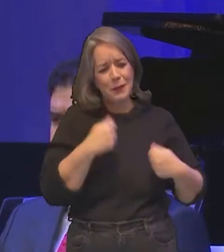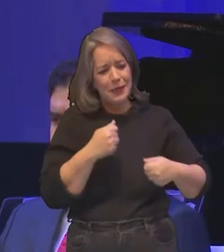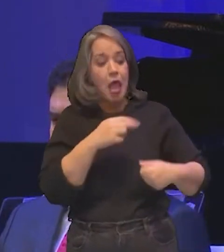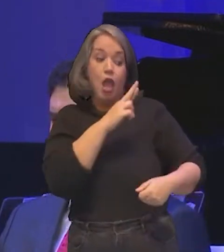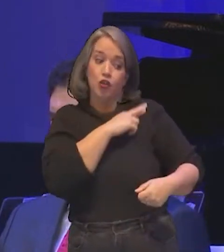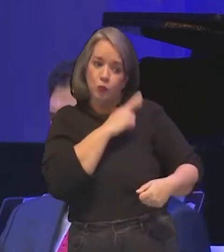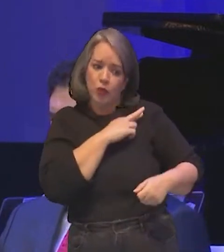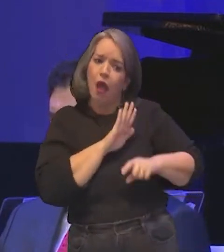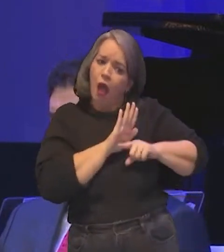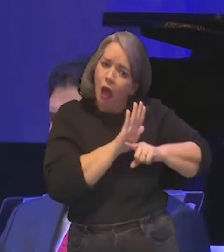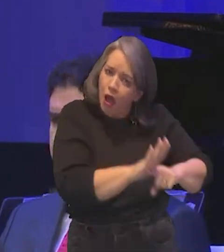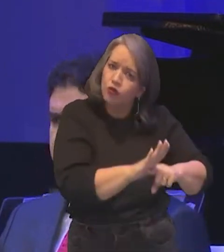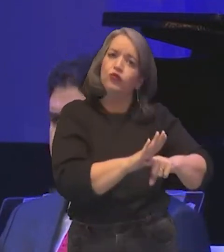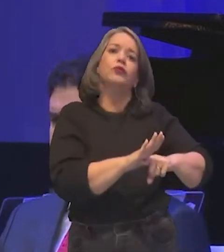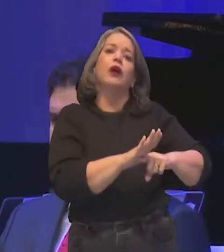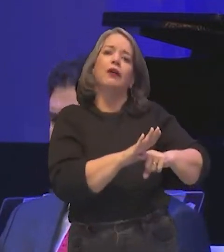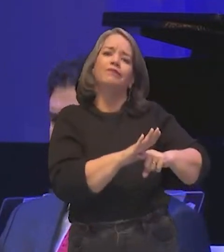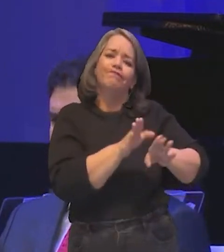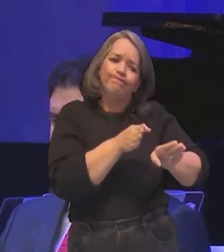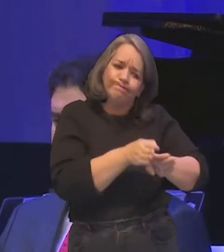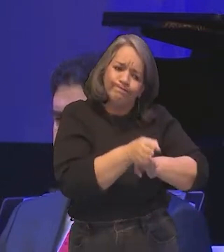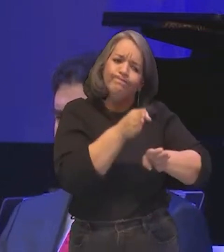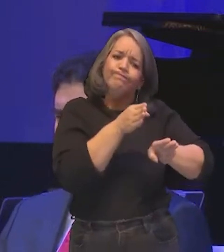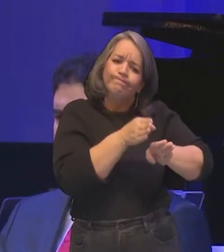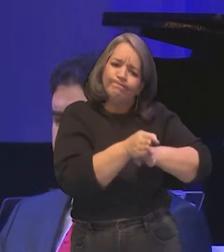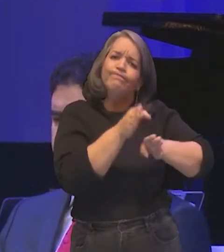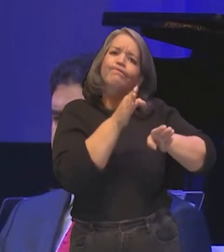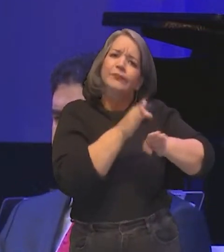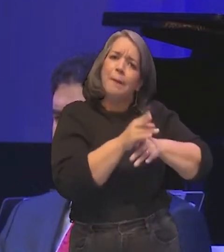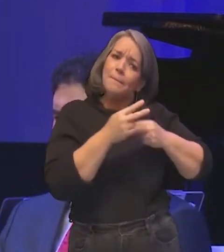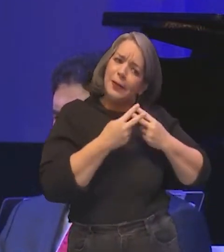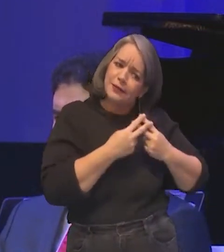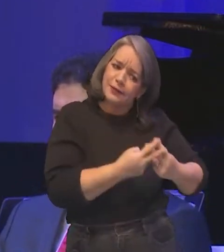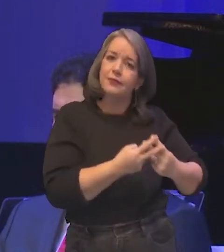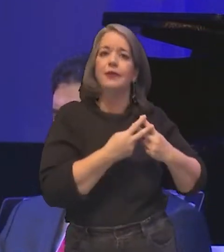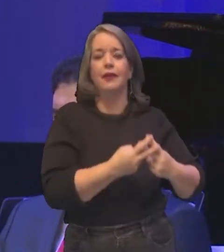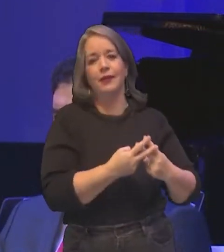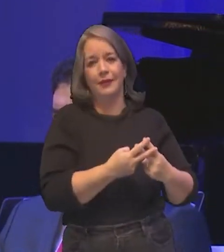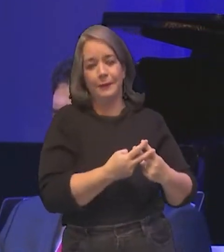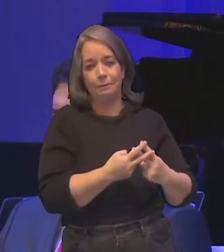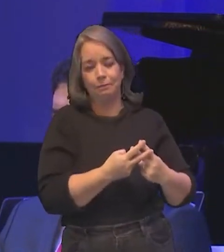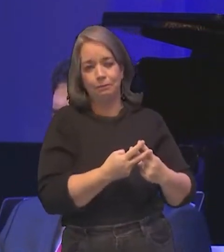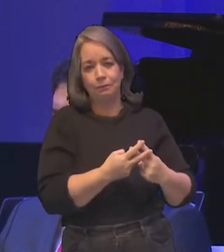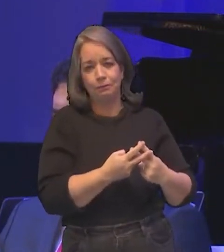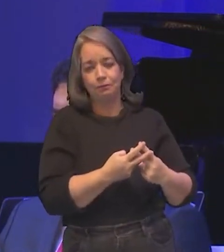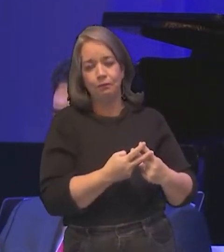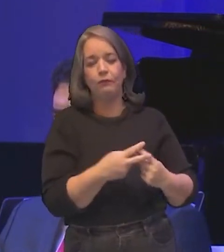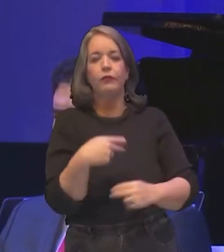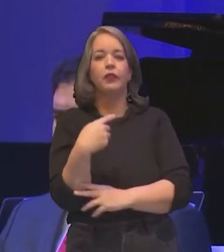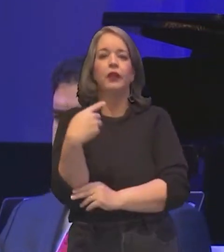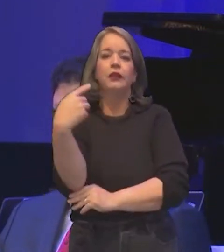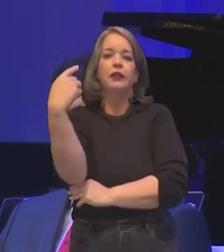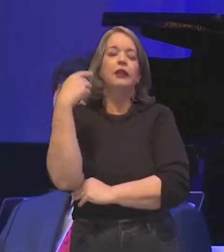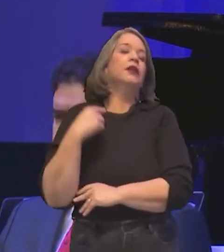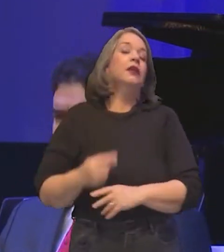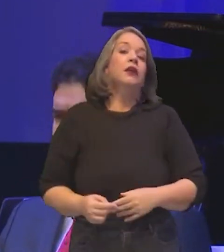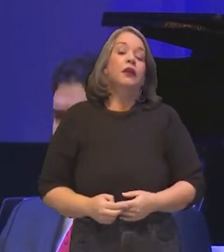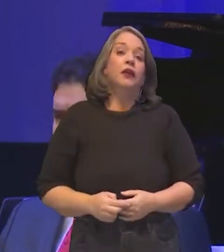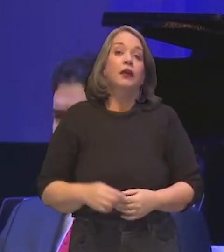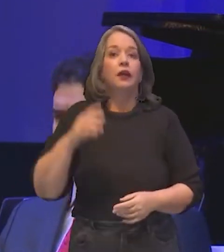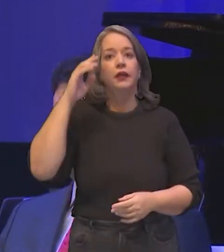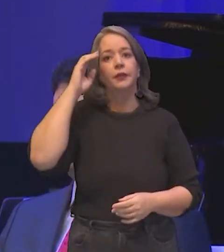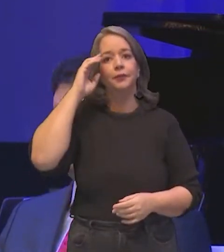madeira, e ele precisava segurar aquilo e suportar por um período, e aquilo é pesado. Ou quando, para trazer